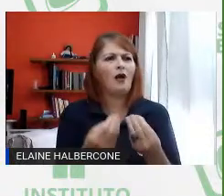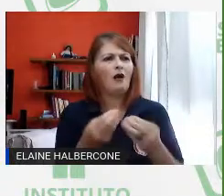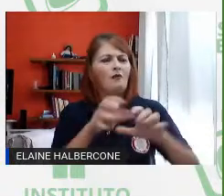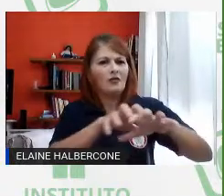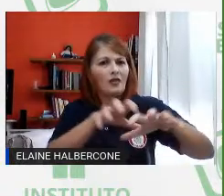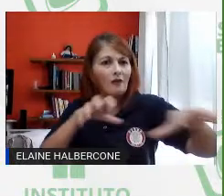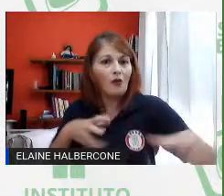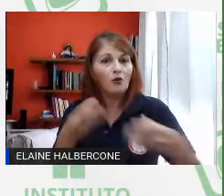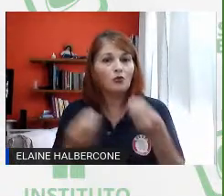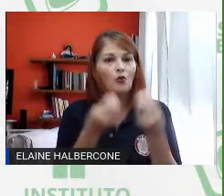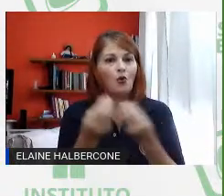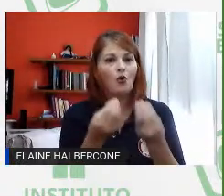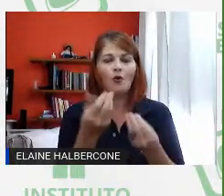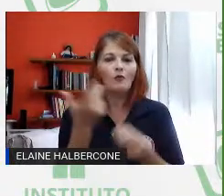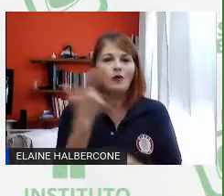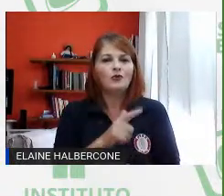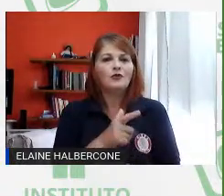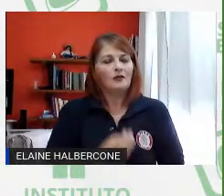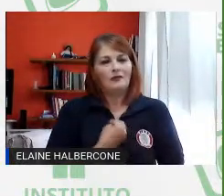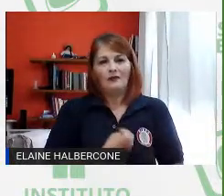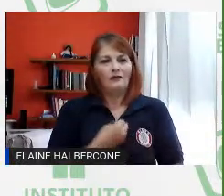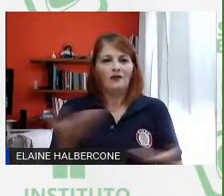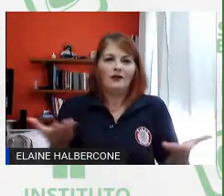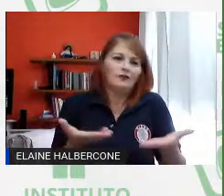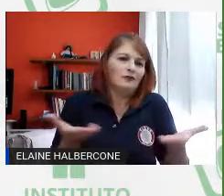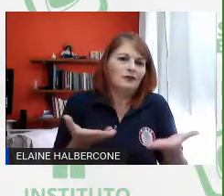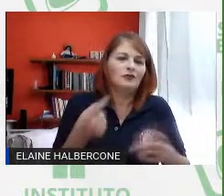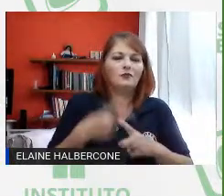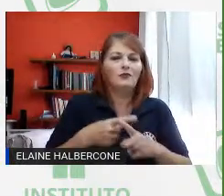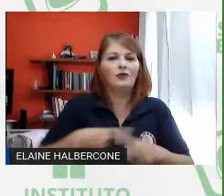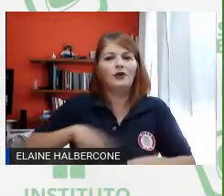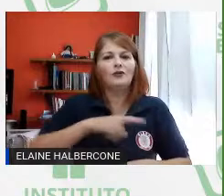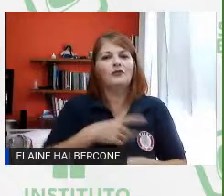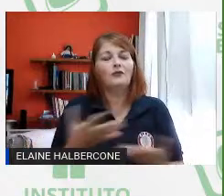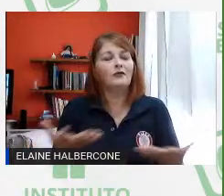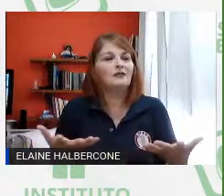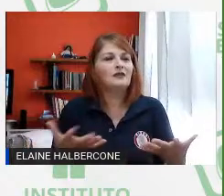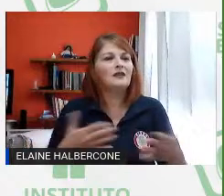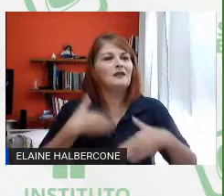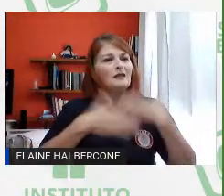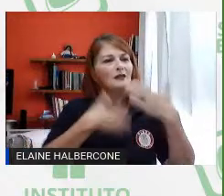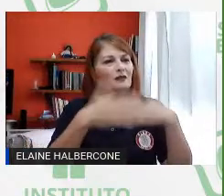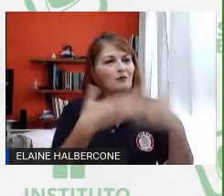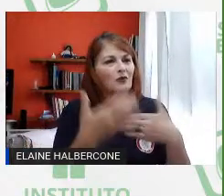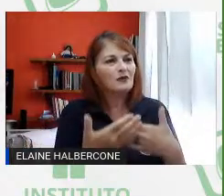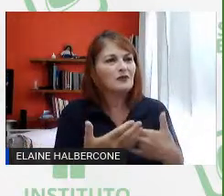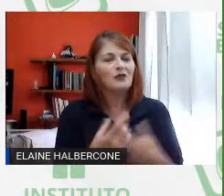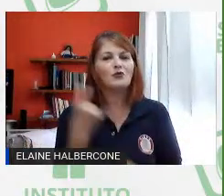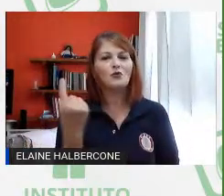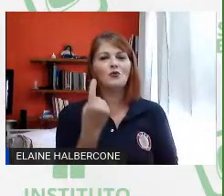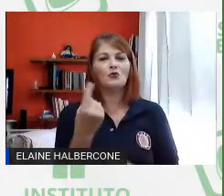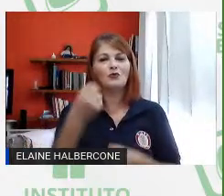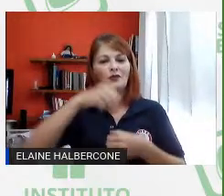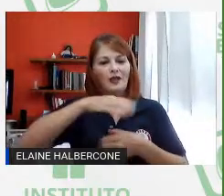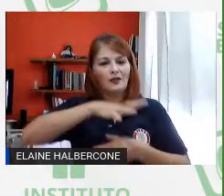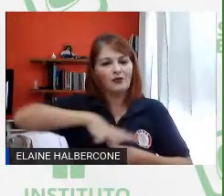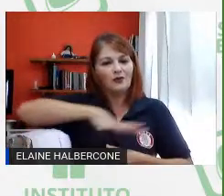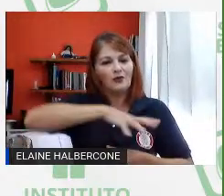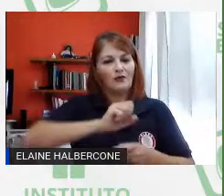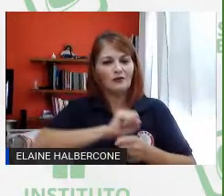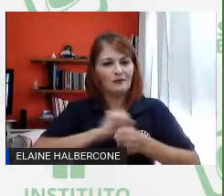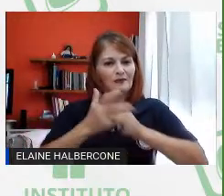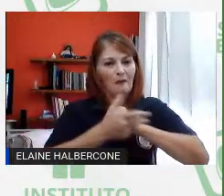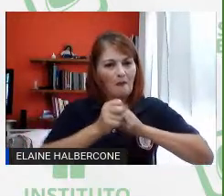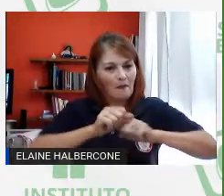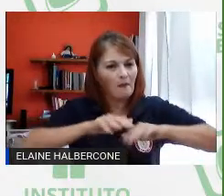gente não gostaria de estar vivendo isso, porque a gente acaba vivendo esse processo singular dentro de uma cadeia de pandemia, né, dentro